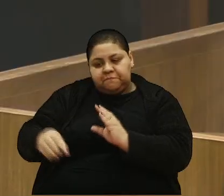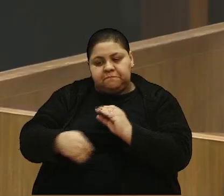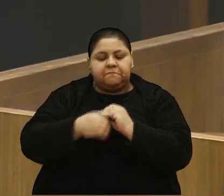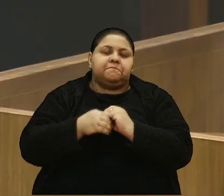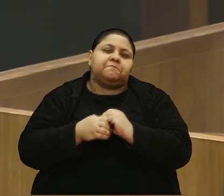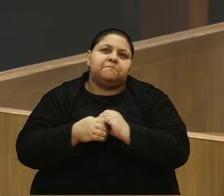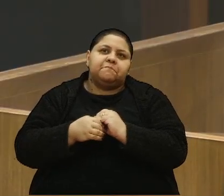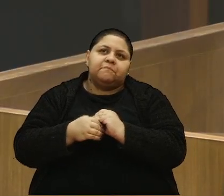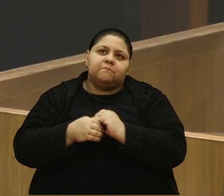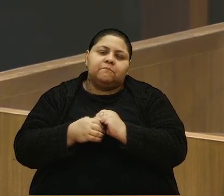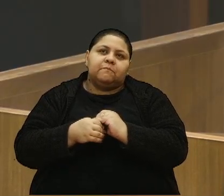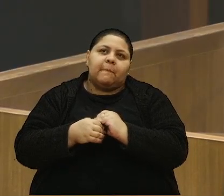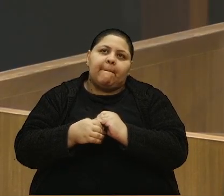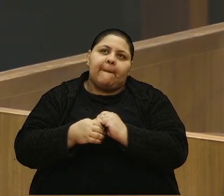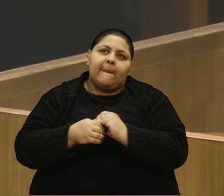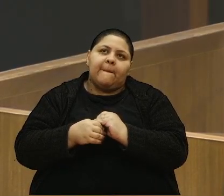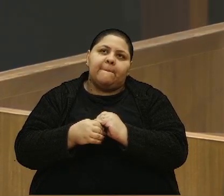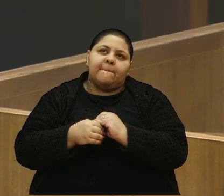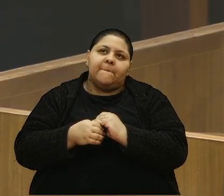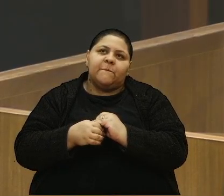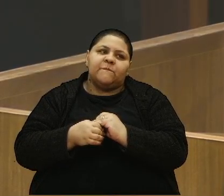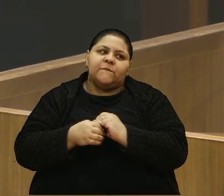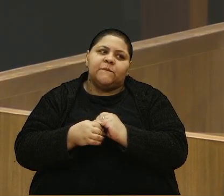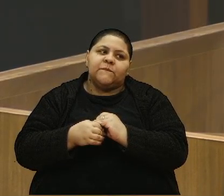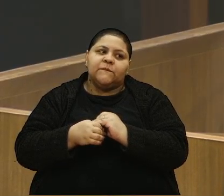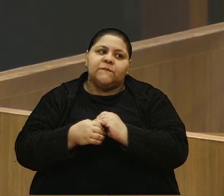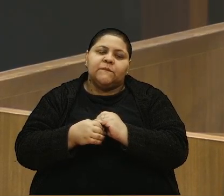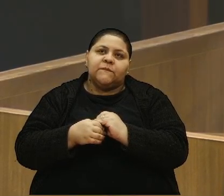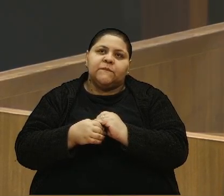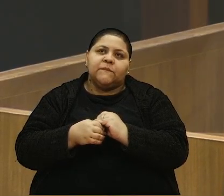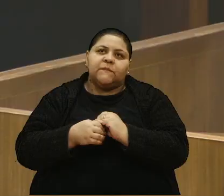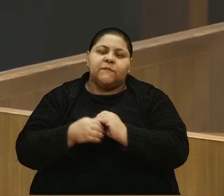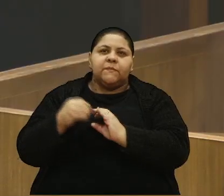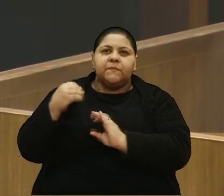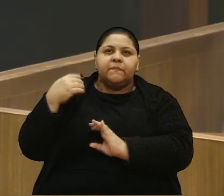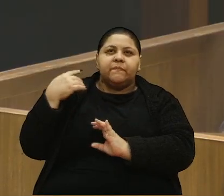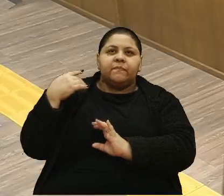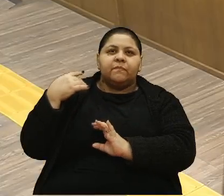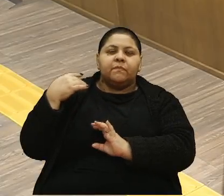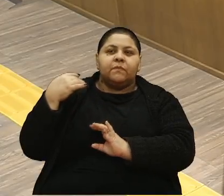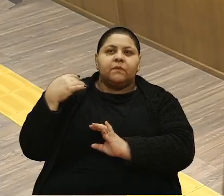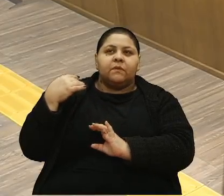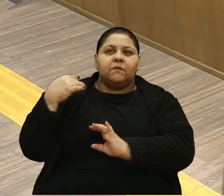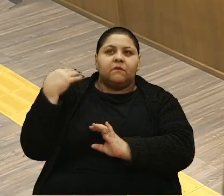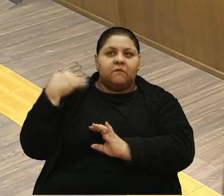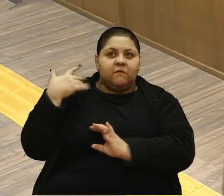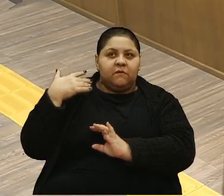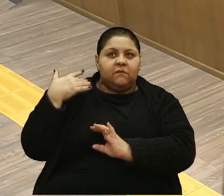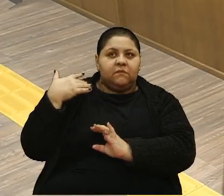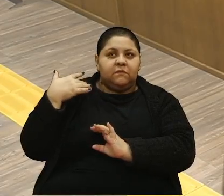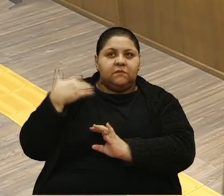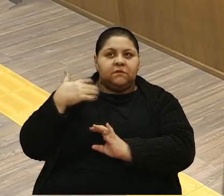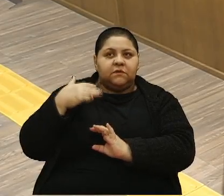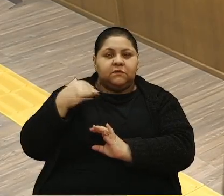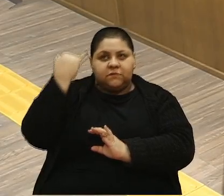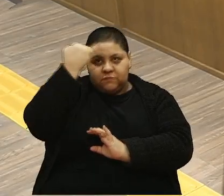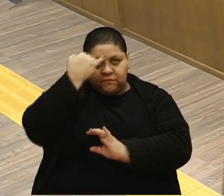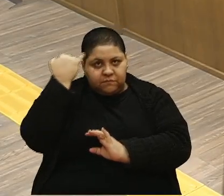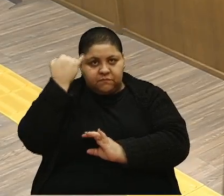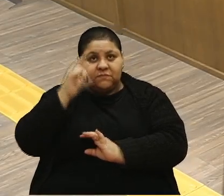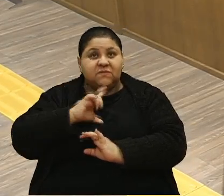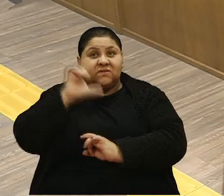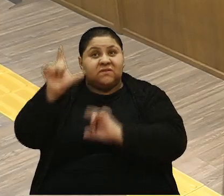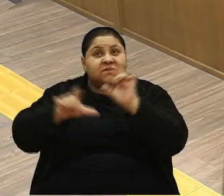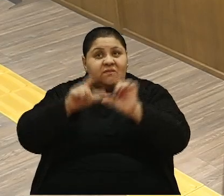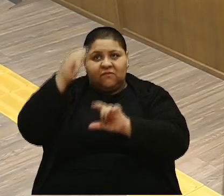parte... Andressa, Uma parte, vereador, depois. Zé D'Ambrosio, tem